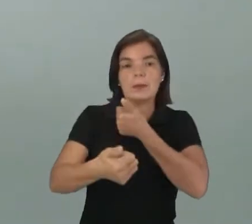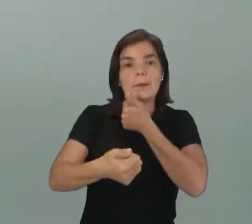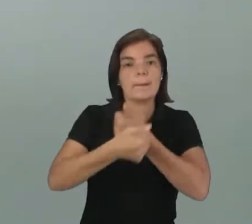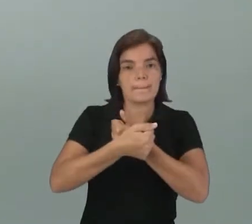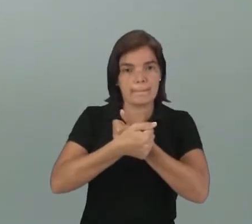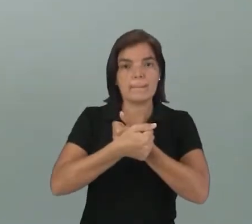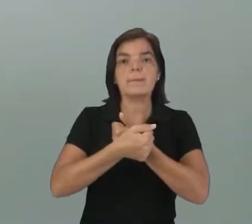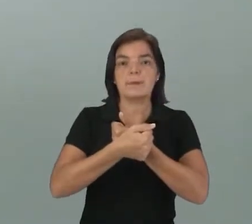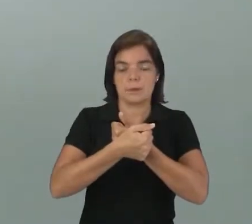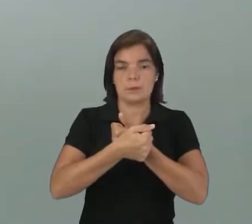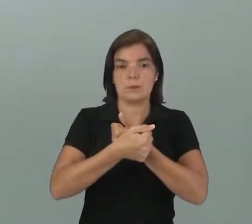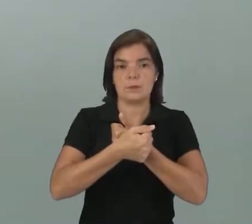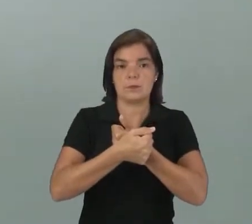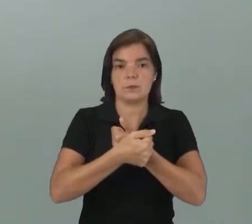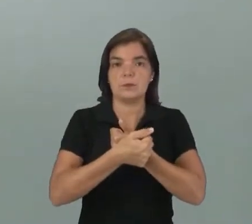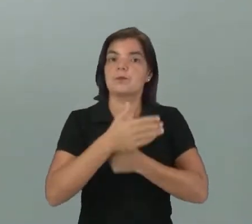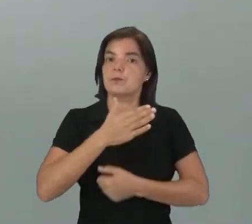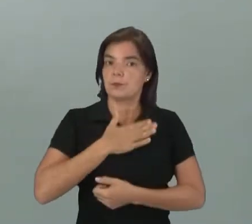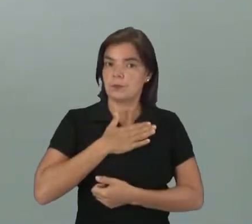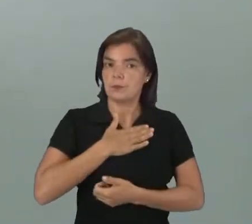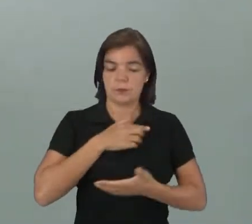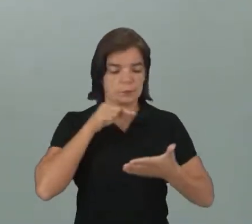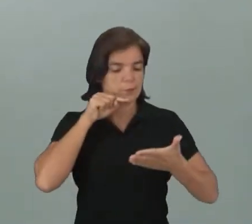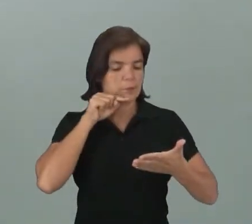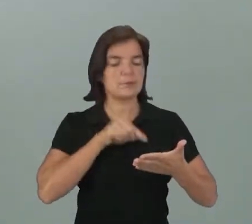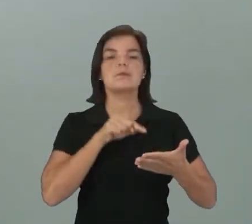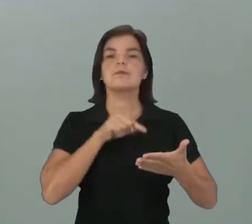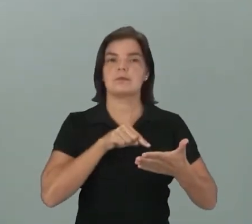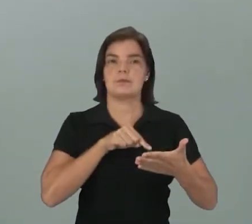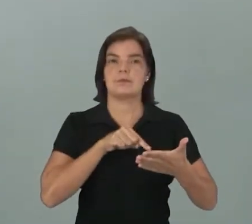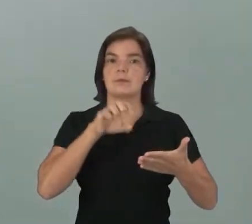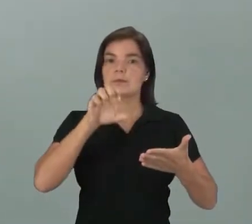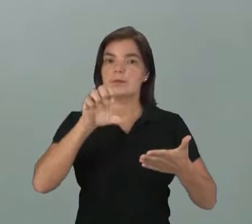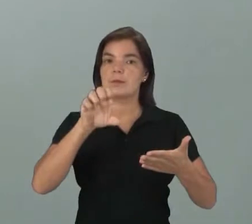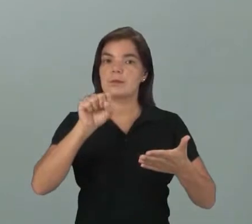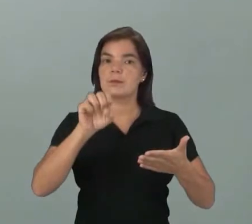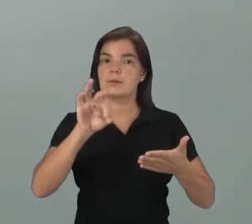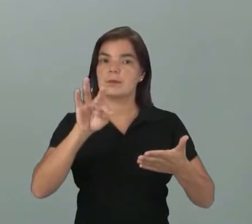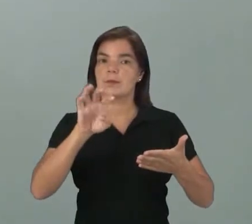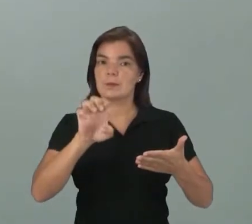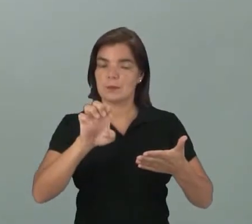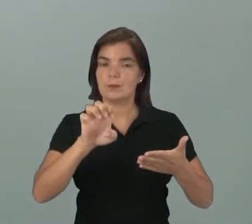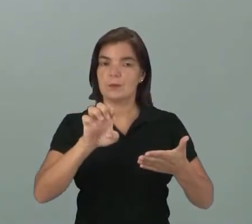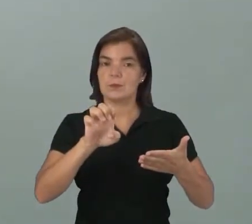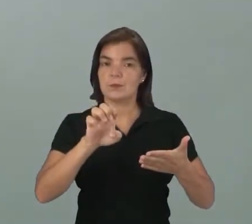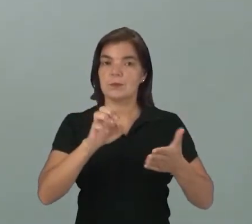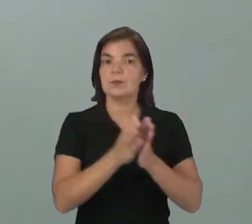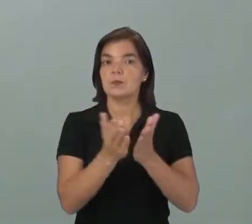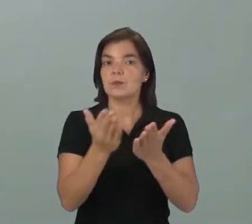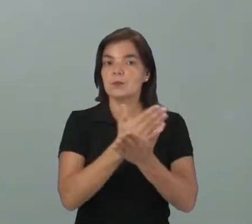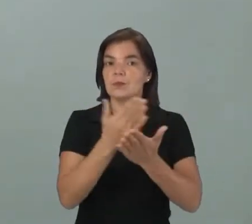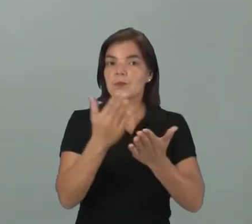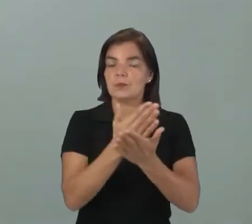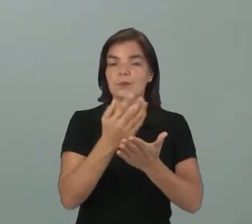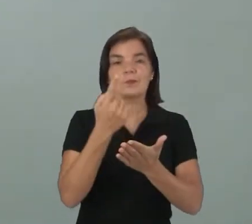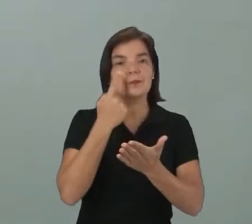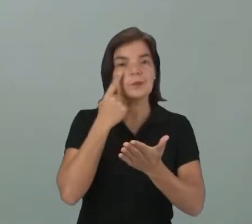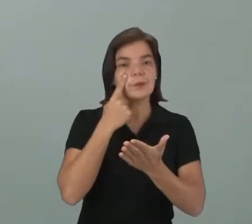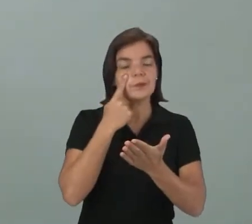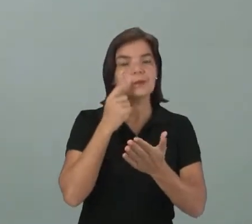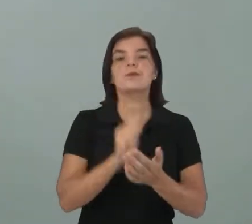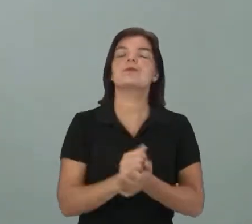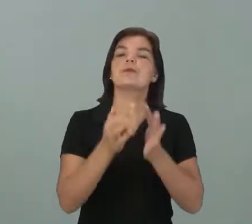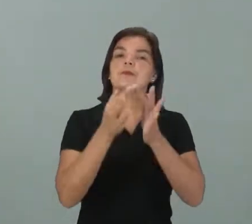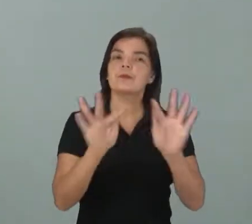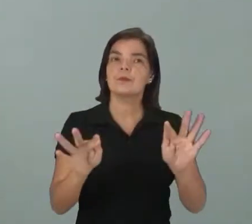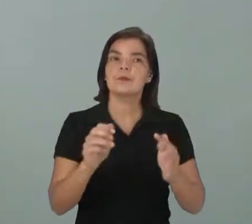está comigo ou muito próximo de mim. Por isso eu digo, eu li este livro aqui. Observe a frase mais uma